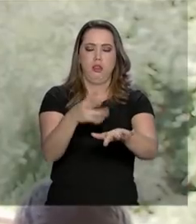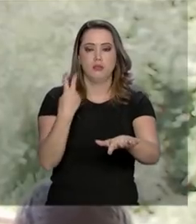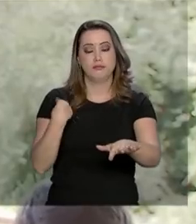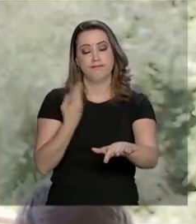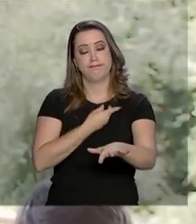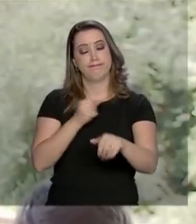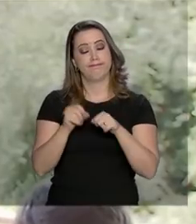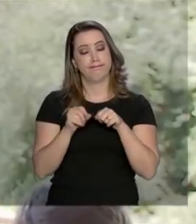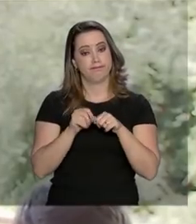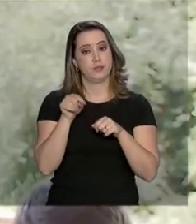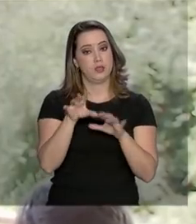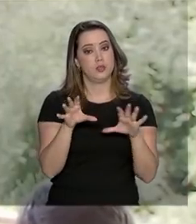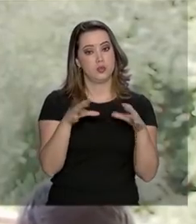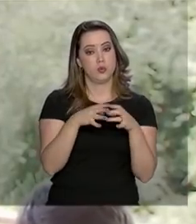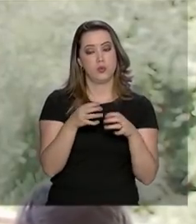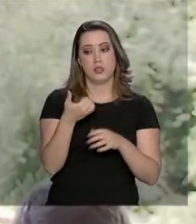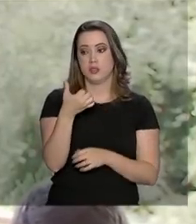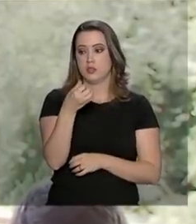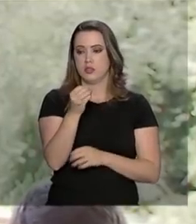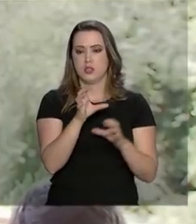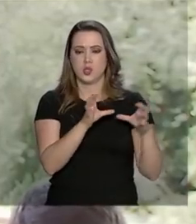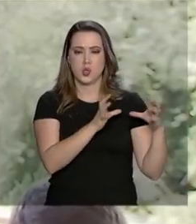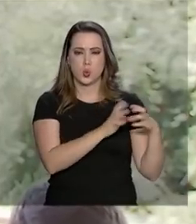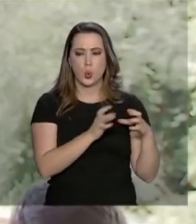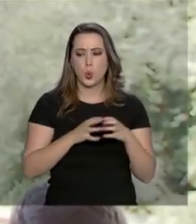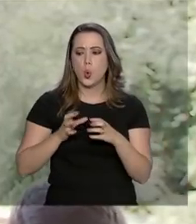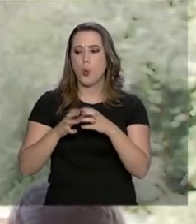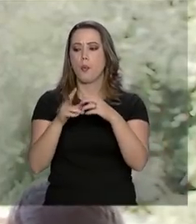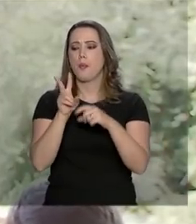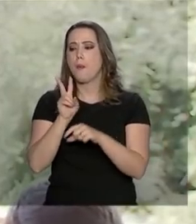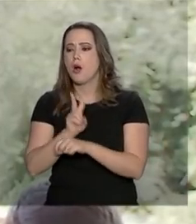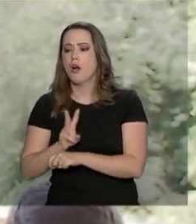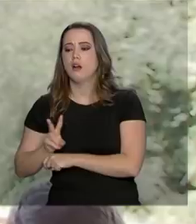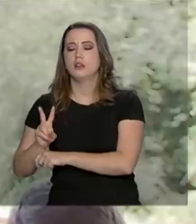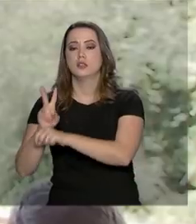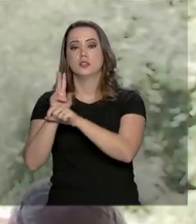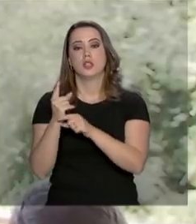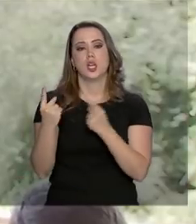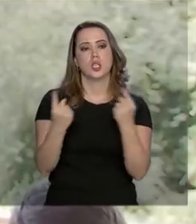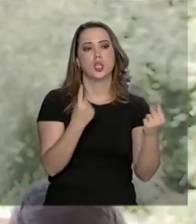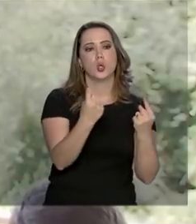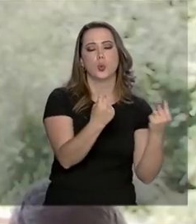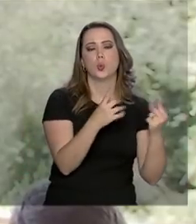que nós faremos com esses 16 pelotões que ficarão acampados, cada pelotão